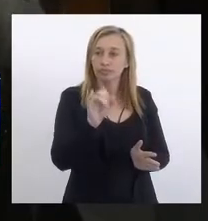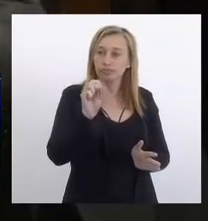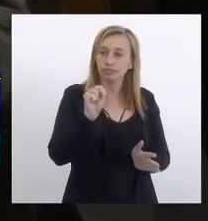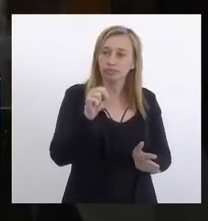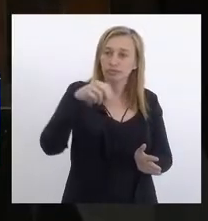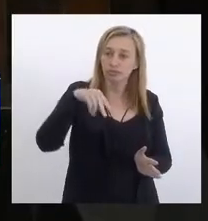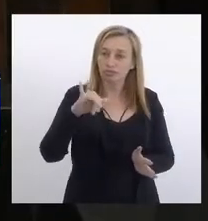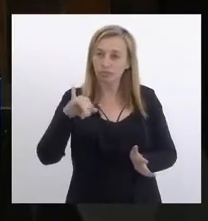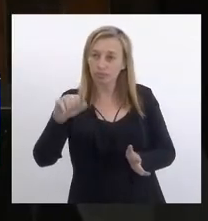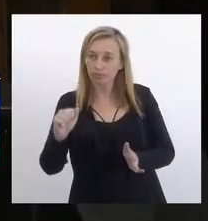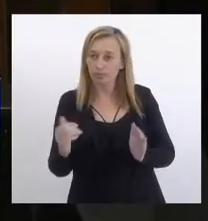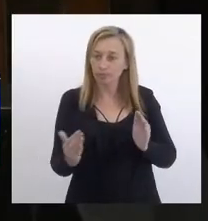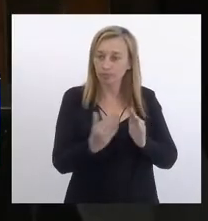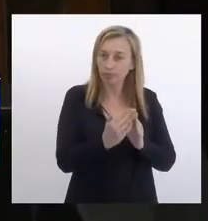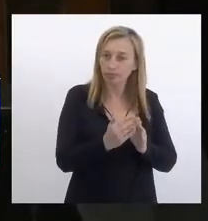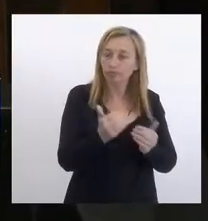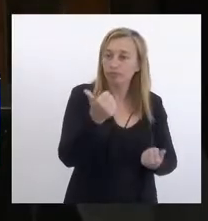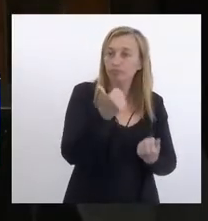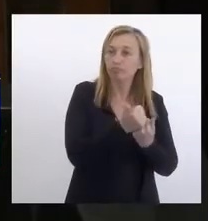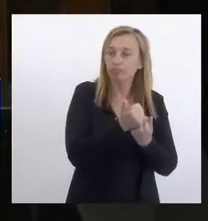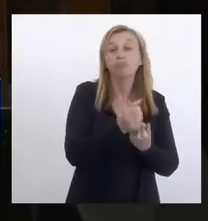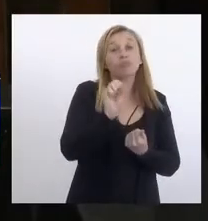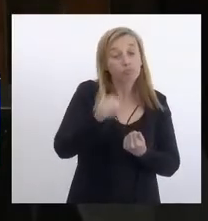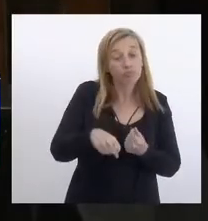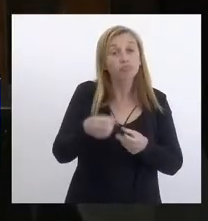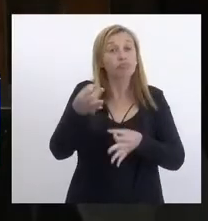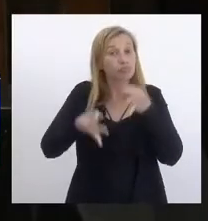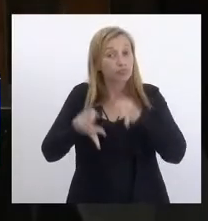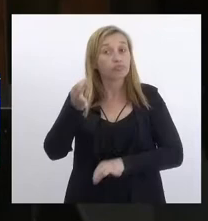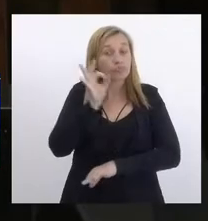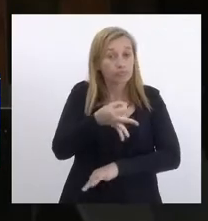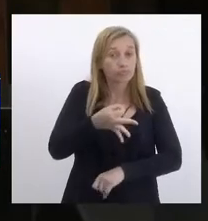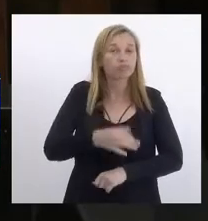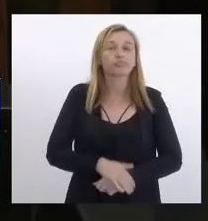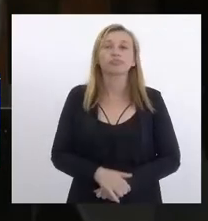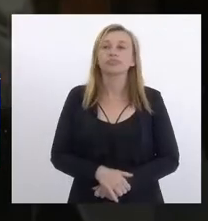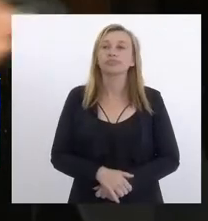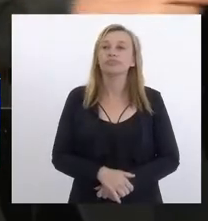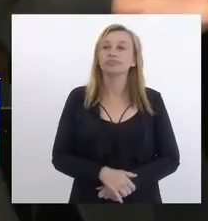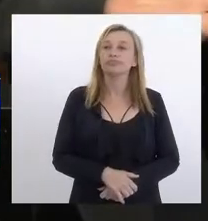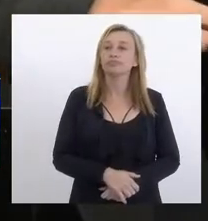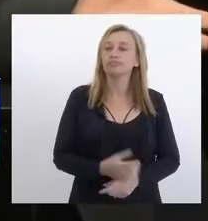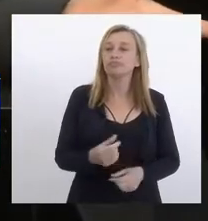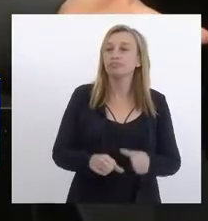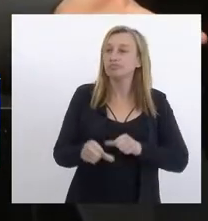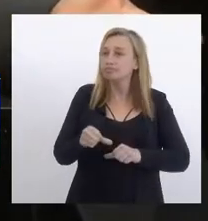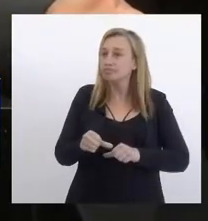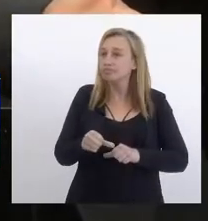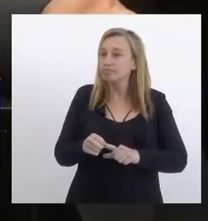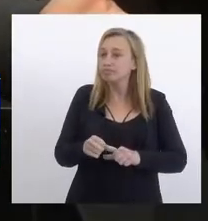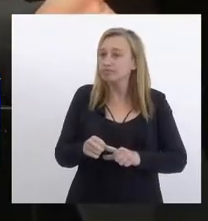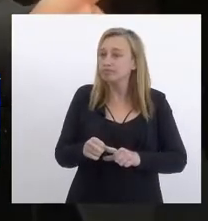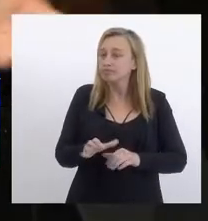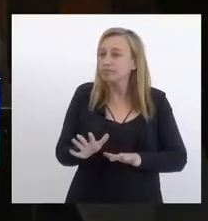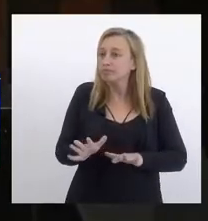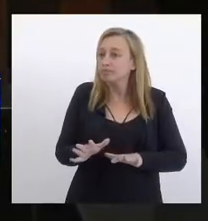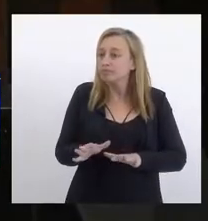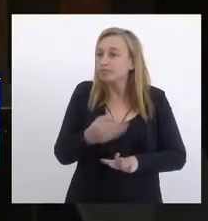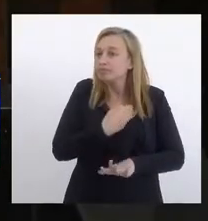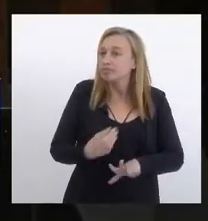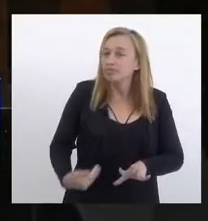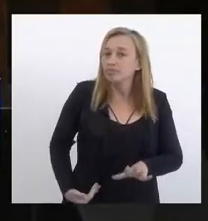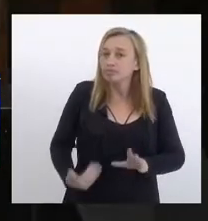casa apoia, como deve apoiar, é justo e correto, na contramão, o